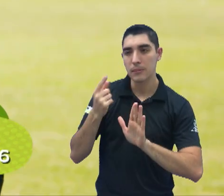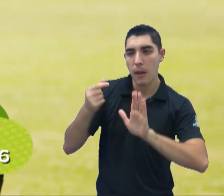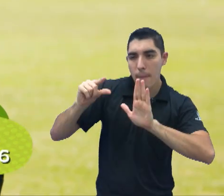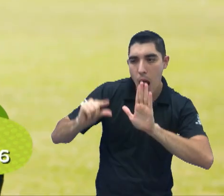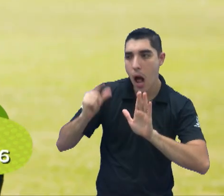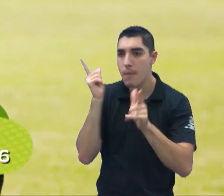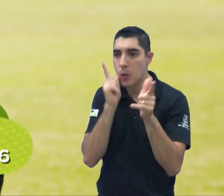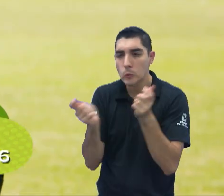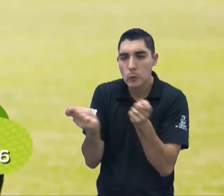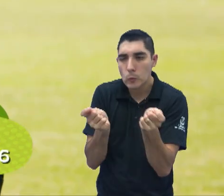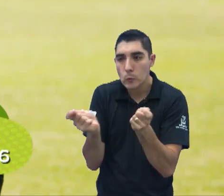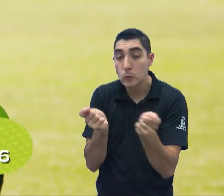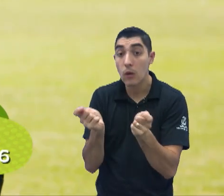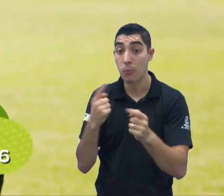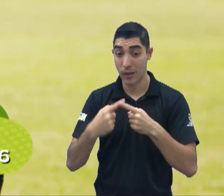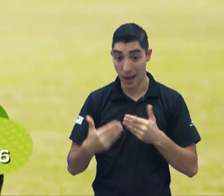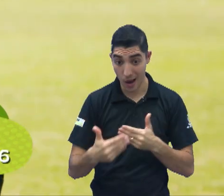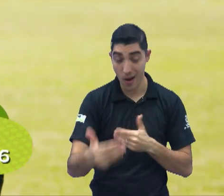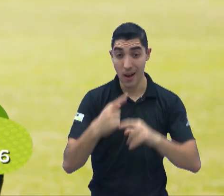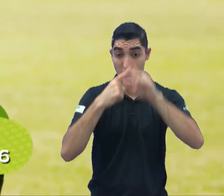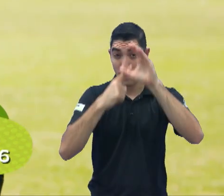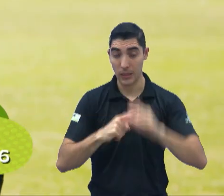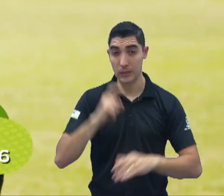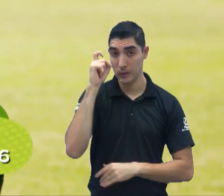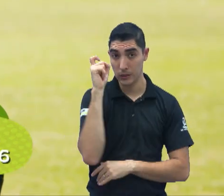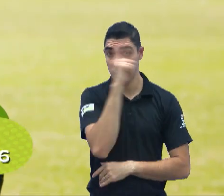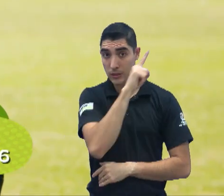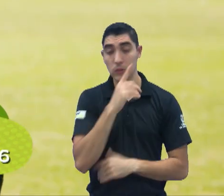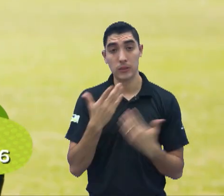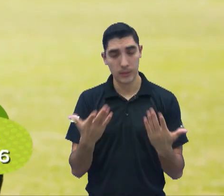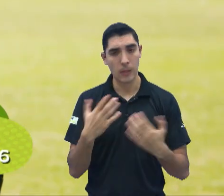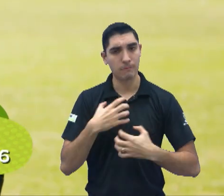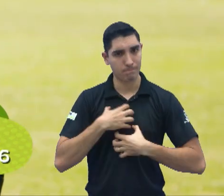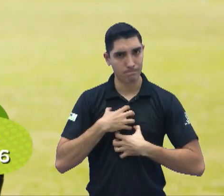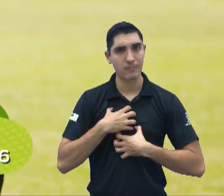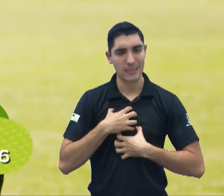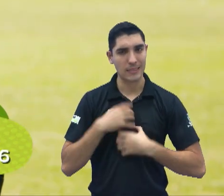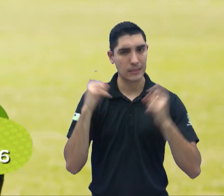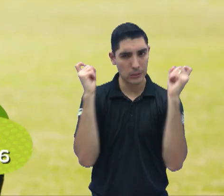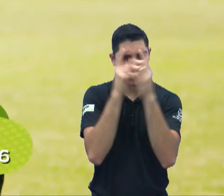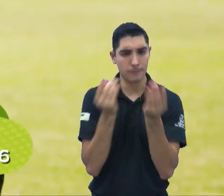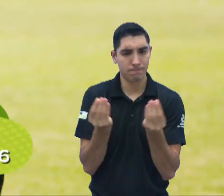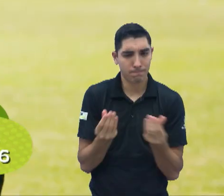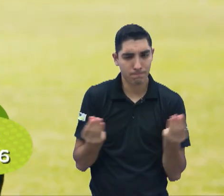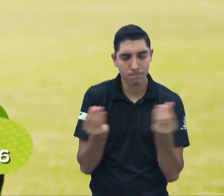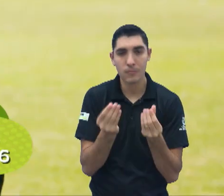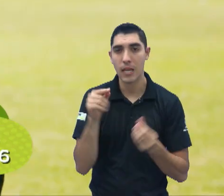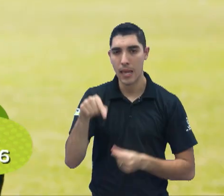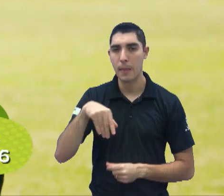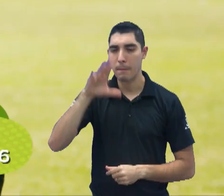anos de competição, que vai ser muito difícil. Então é bastante desgastante, parece que não, mas essa talvez seja a parte mais desgastante aí, que é a montagem do